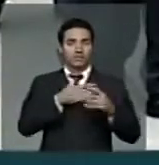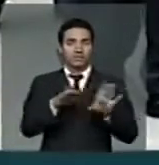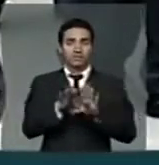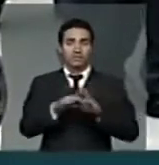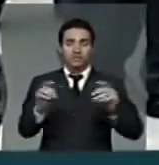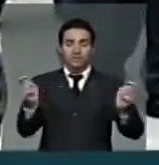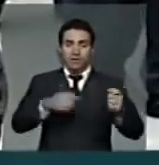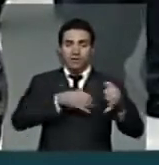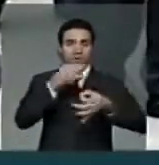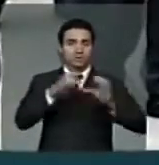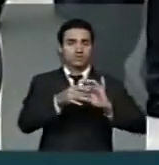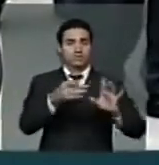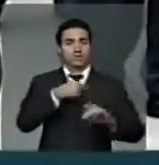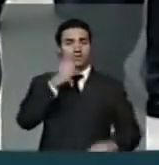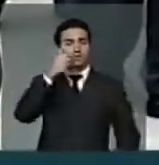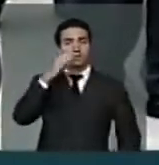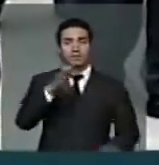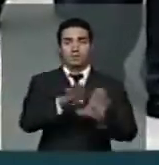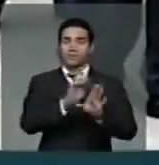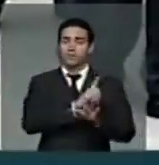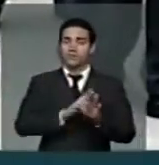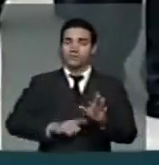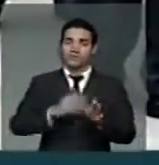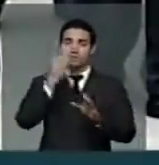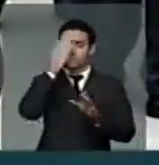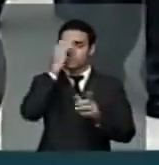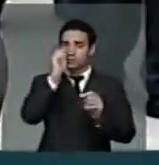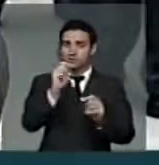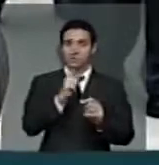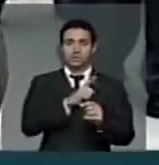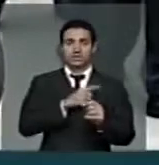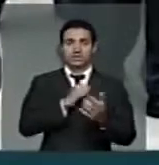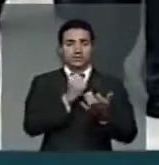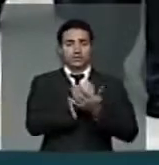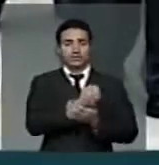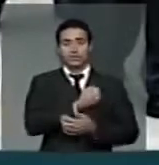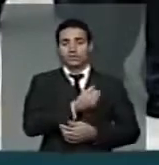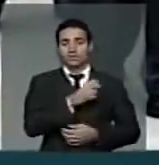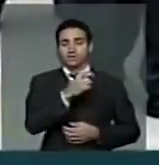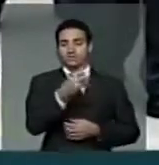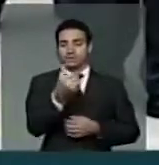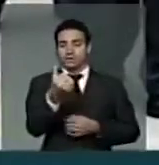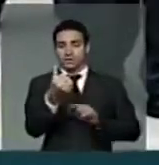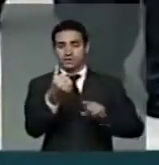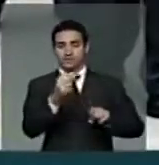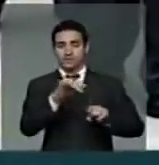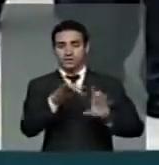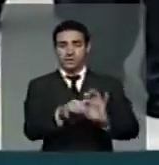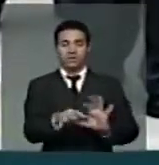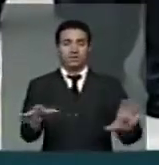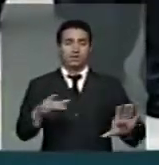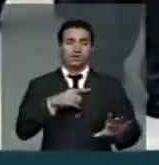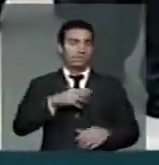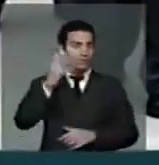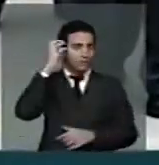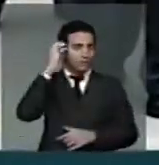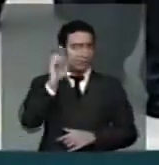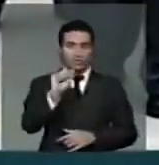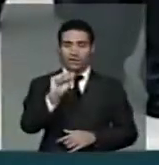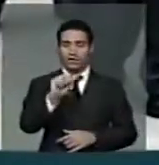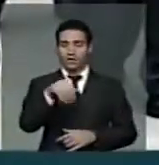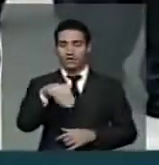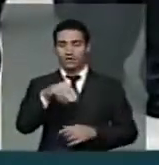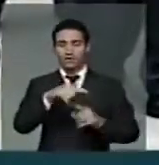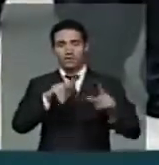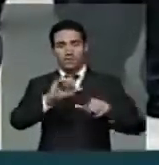ouvir do deputado e do governo de que o canal 5 e 6 da televisão vai ser disponível para as rádios AM. Certamente vai ser a revitalização